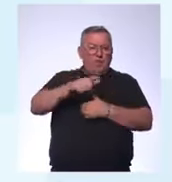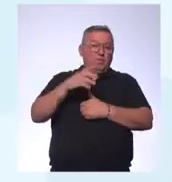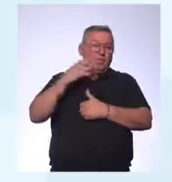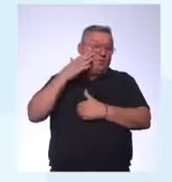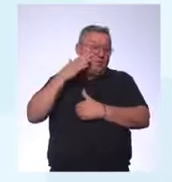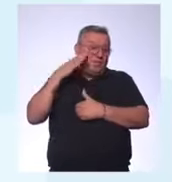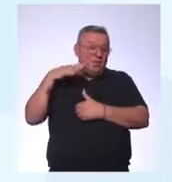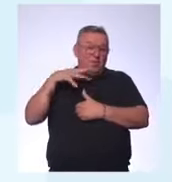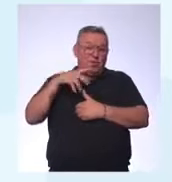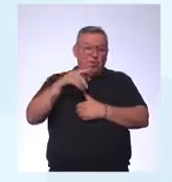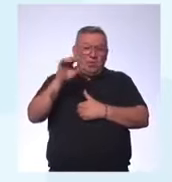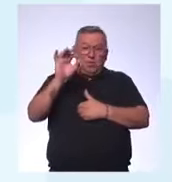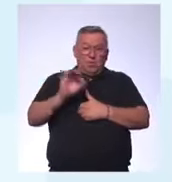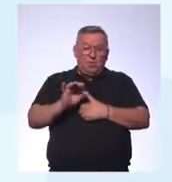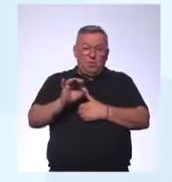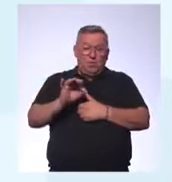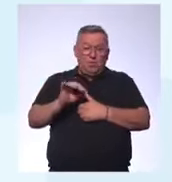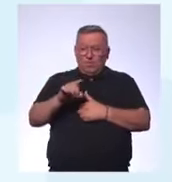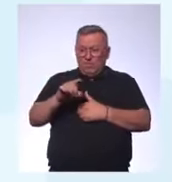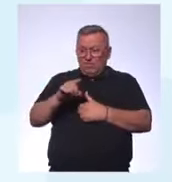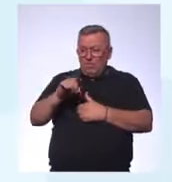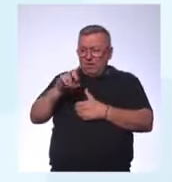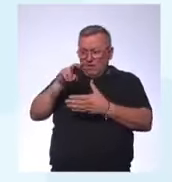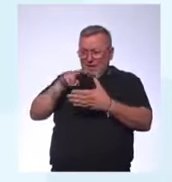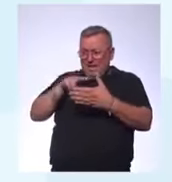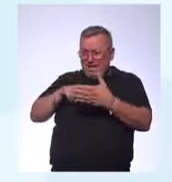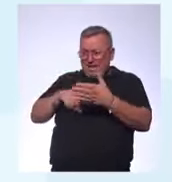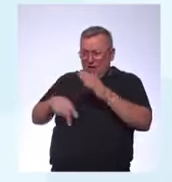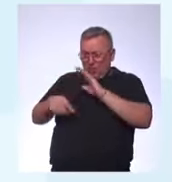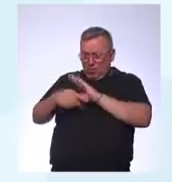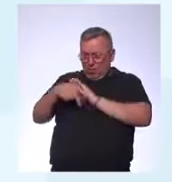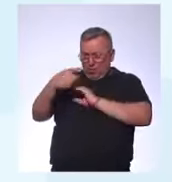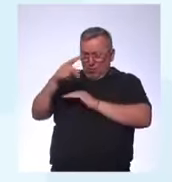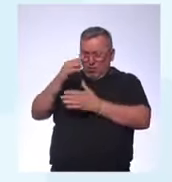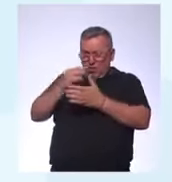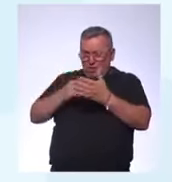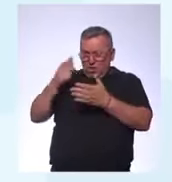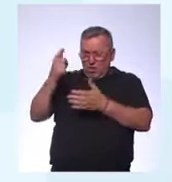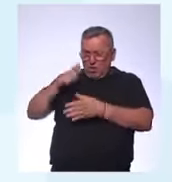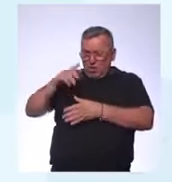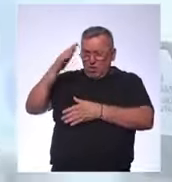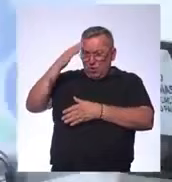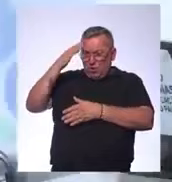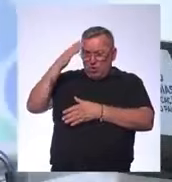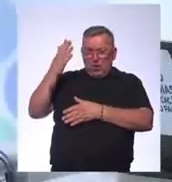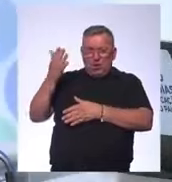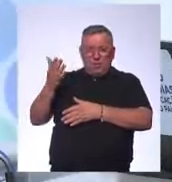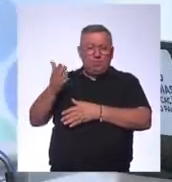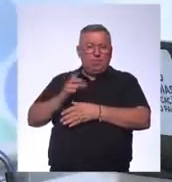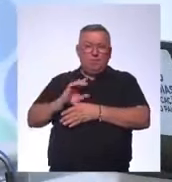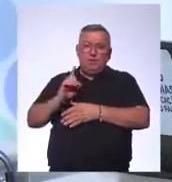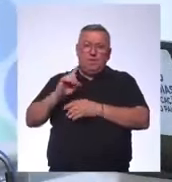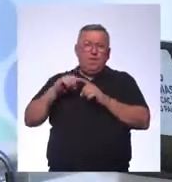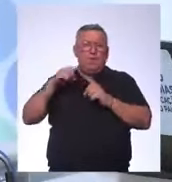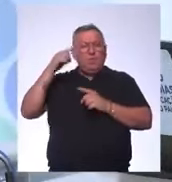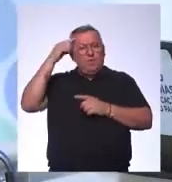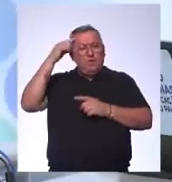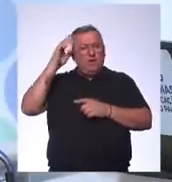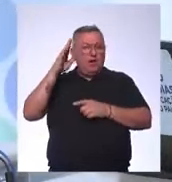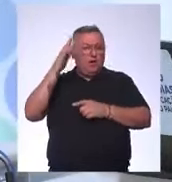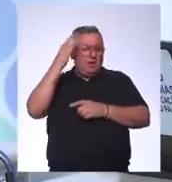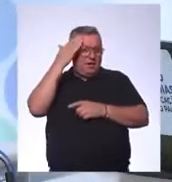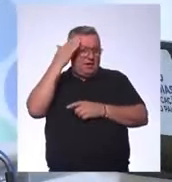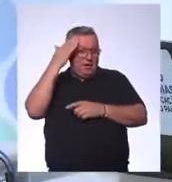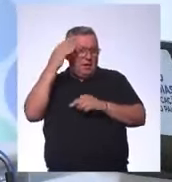se tudo isso... Então, você entenderia se você lesse esse texto, não pensando que você já sabe o que está escrito. Por isso que eu